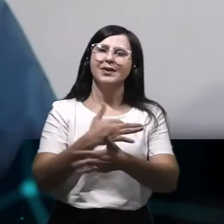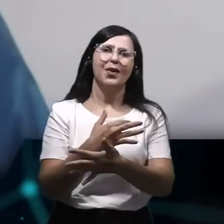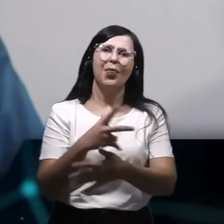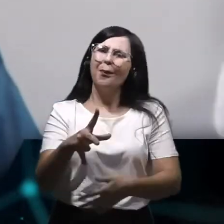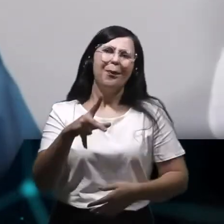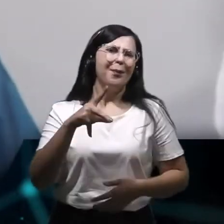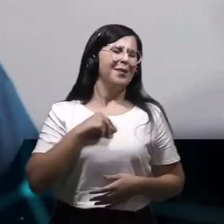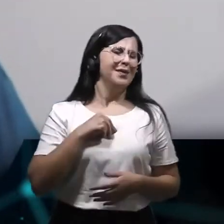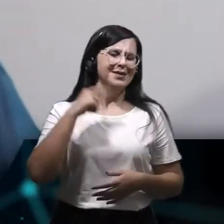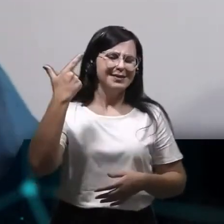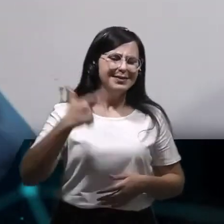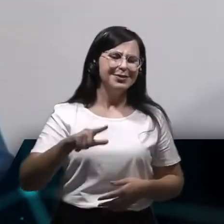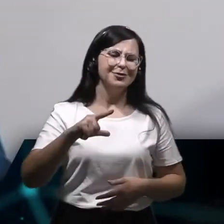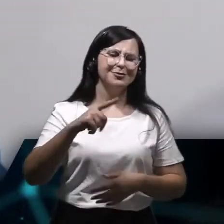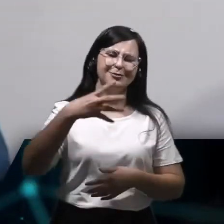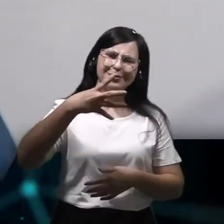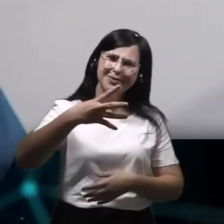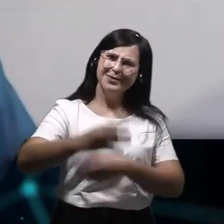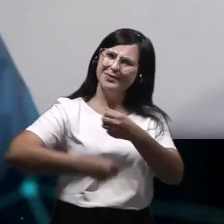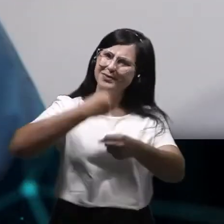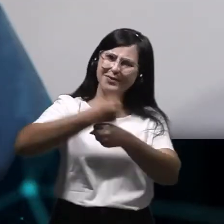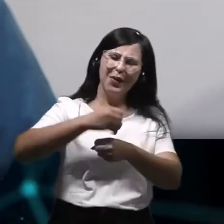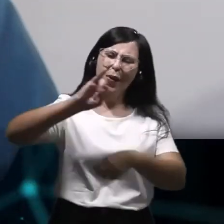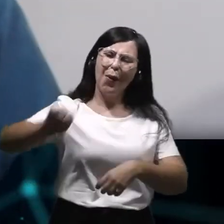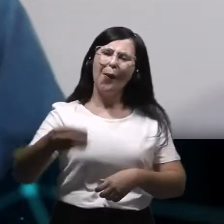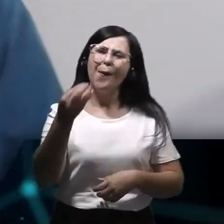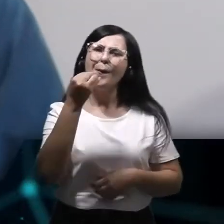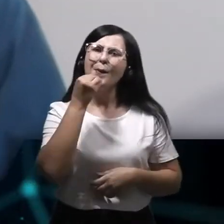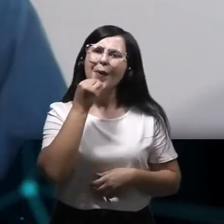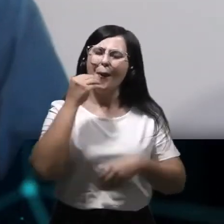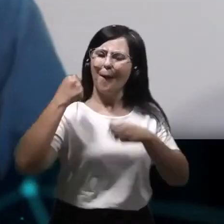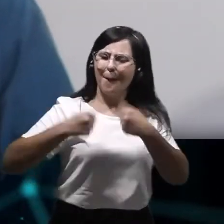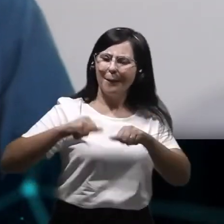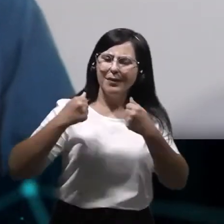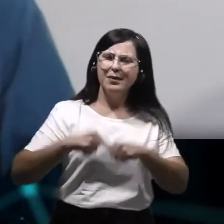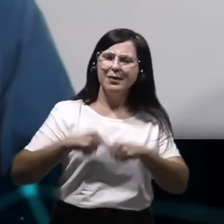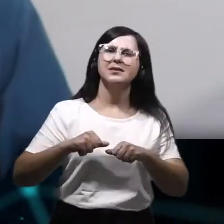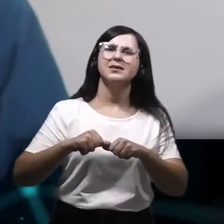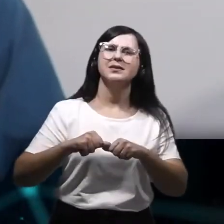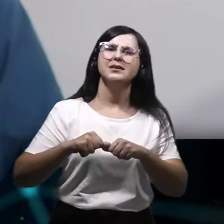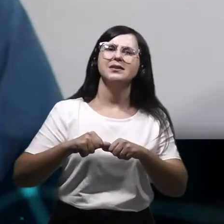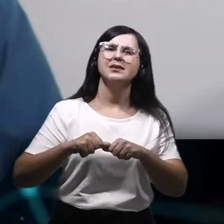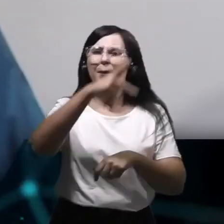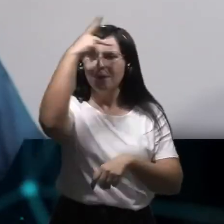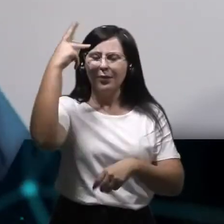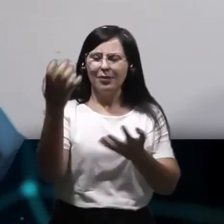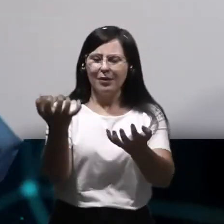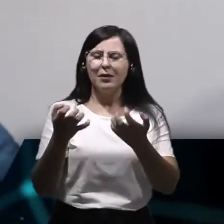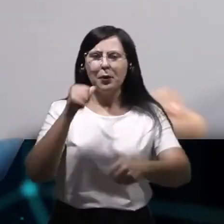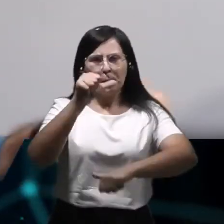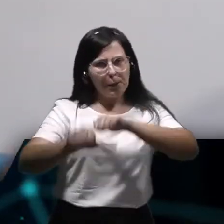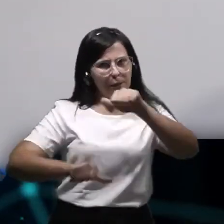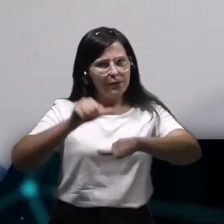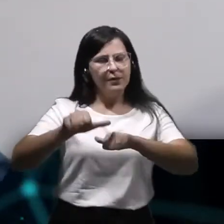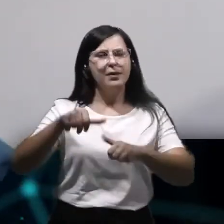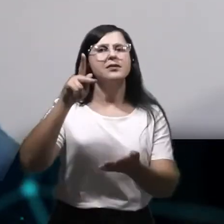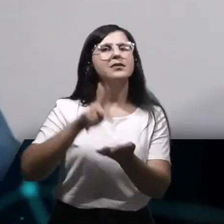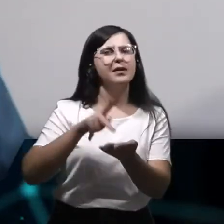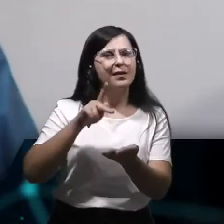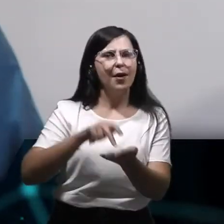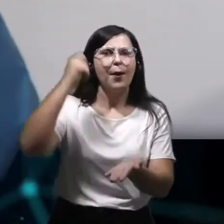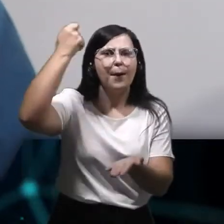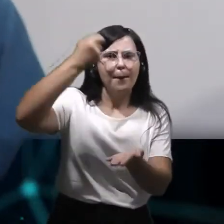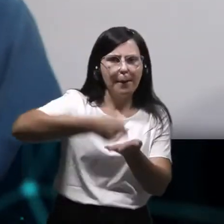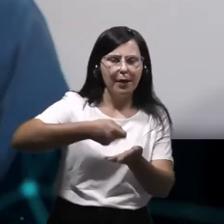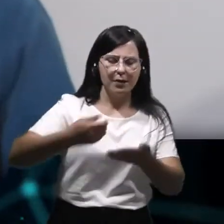uma oportunidade de 4 anos. A oportunidade tem que ser dada a quem realmente quer fazer uma mudança de verdade. Uma mudança que paga o funcionário em